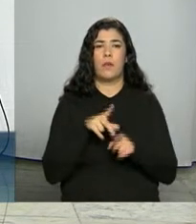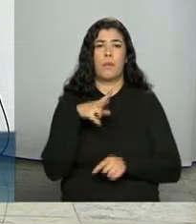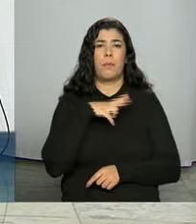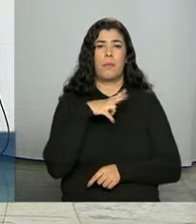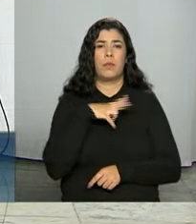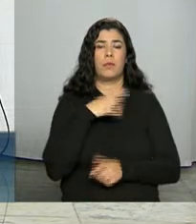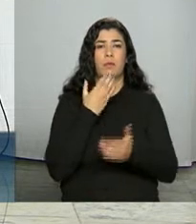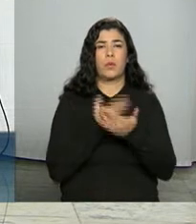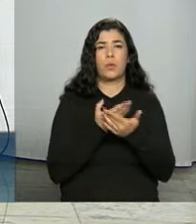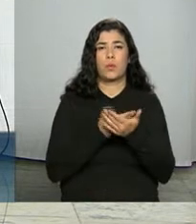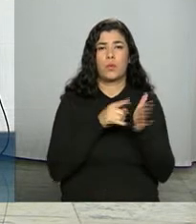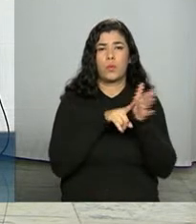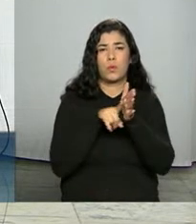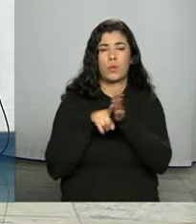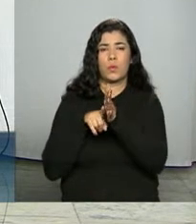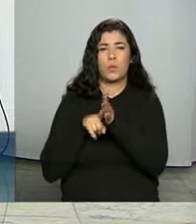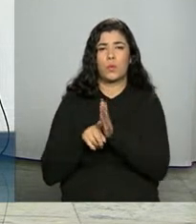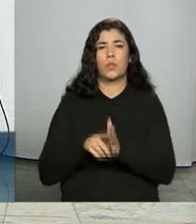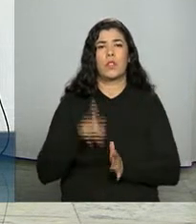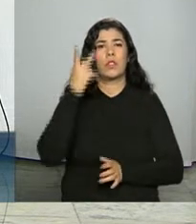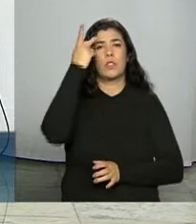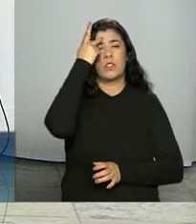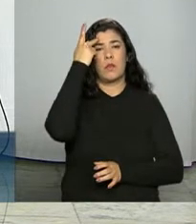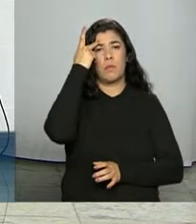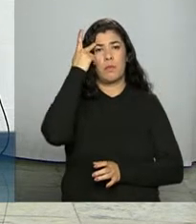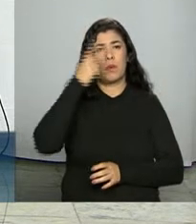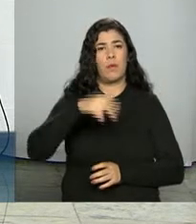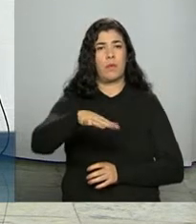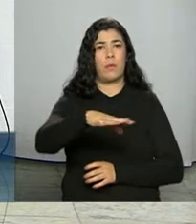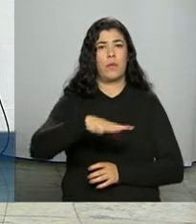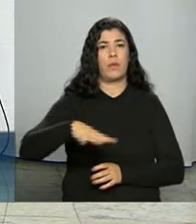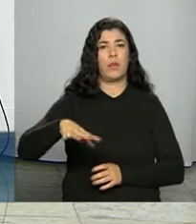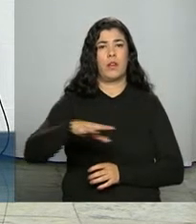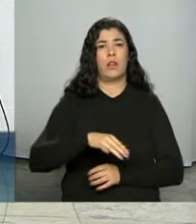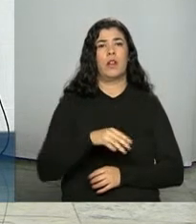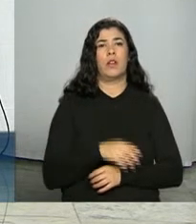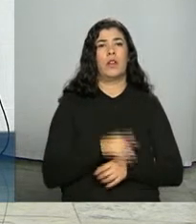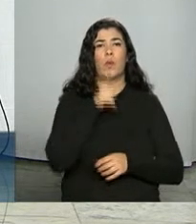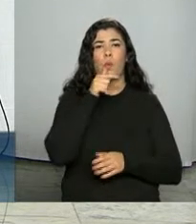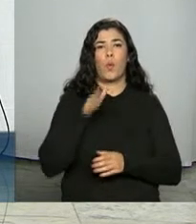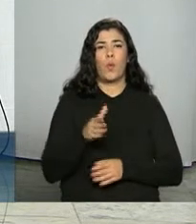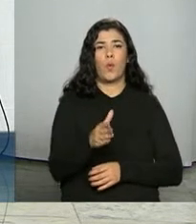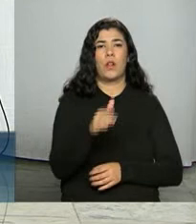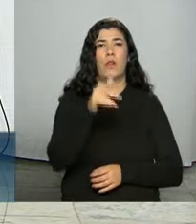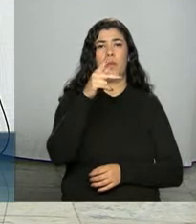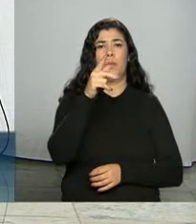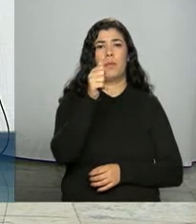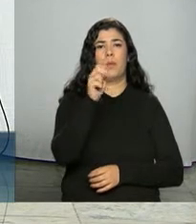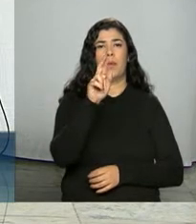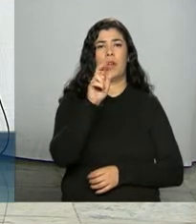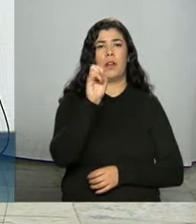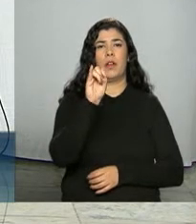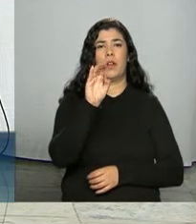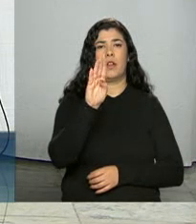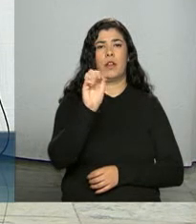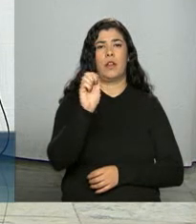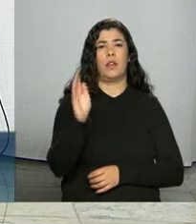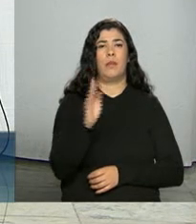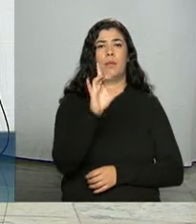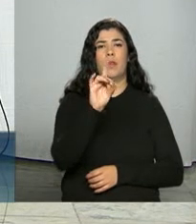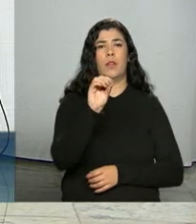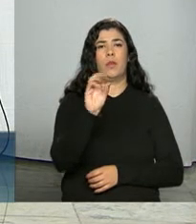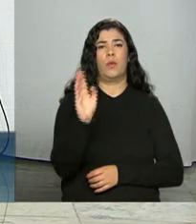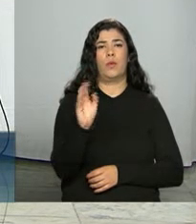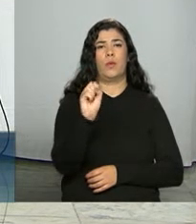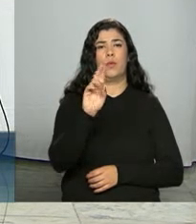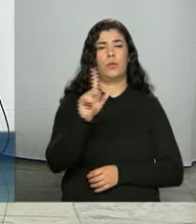Regiões de São Paulo do cantar do Paraíba do Sul do Nordeste